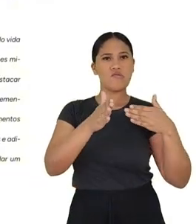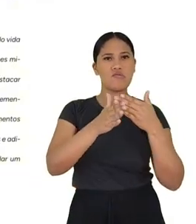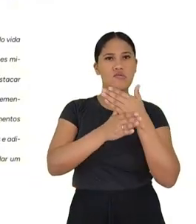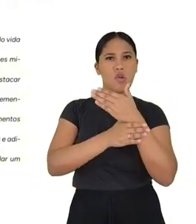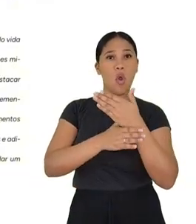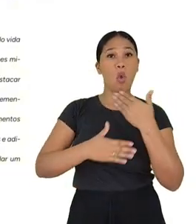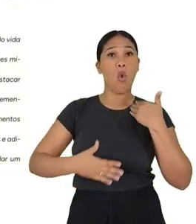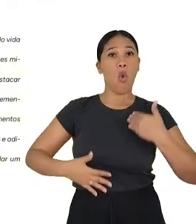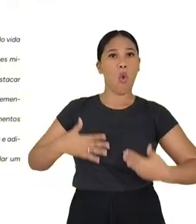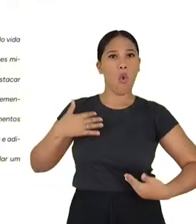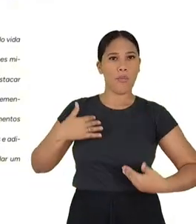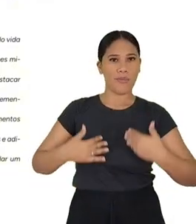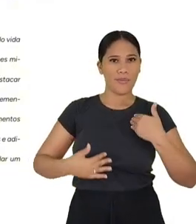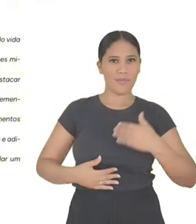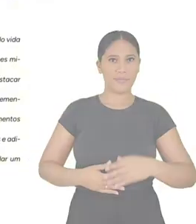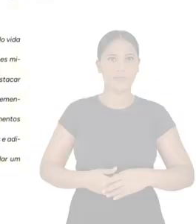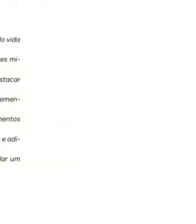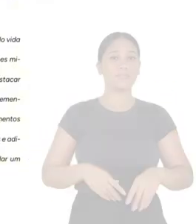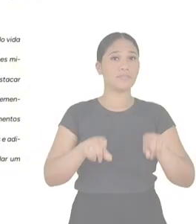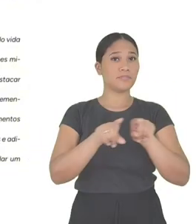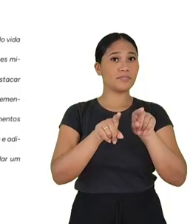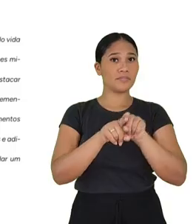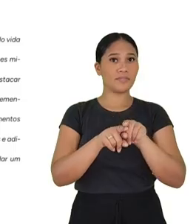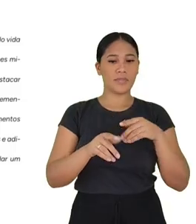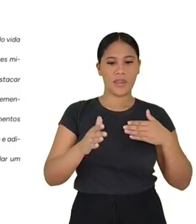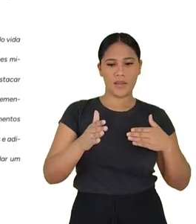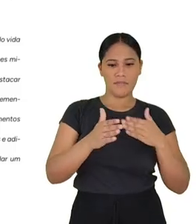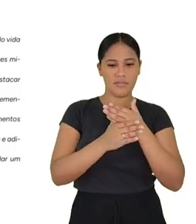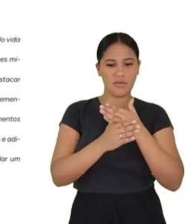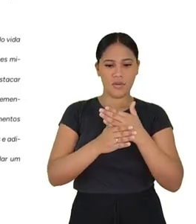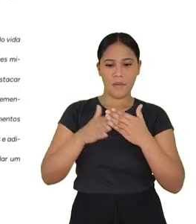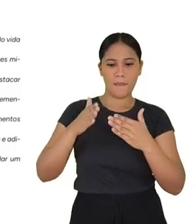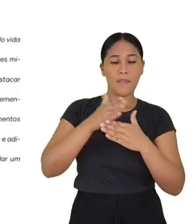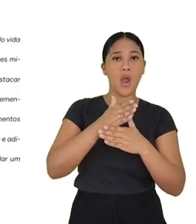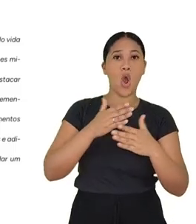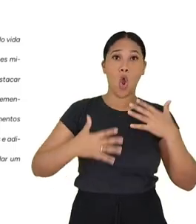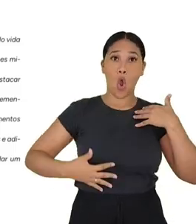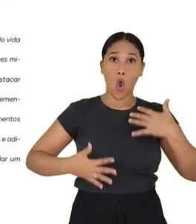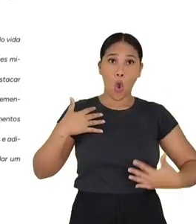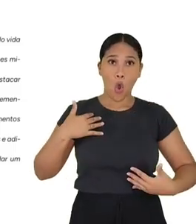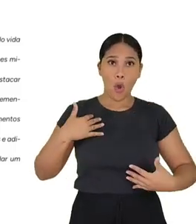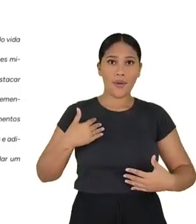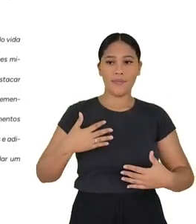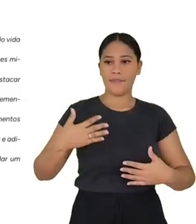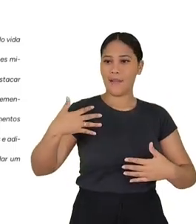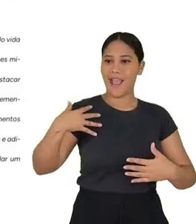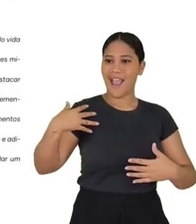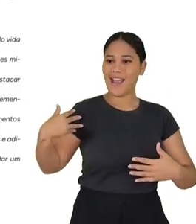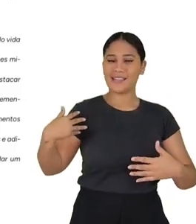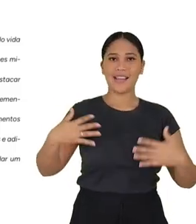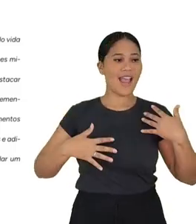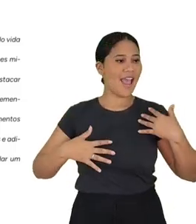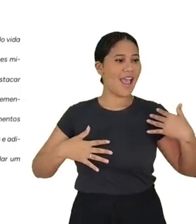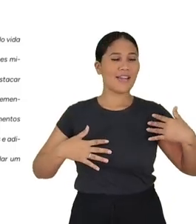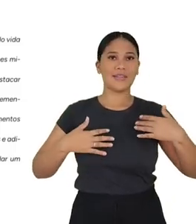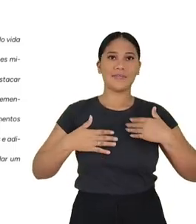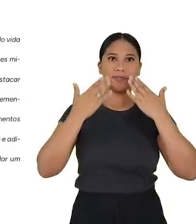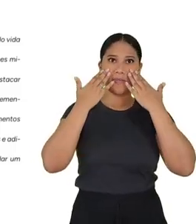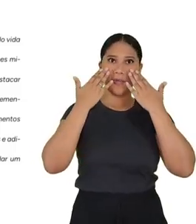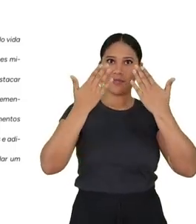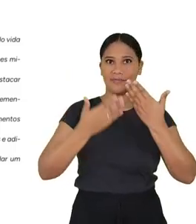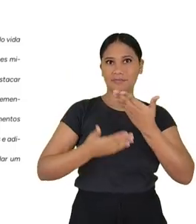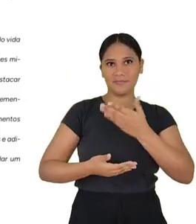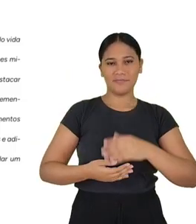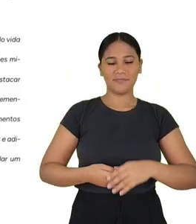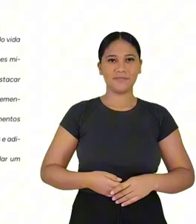pássaro, conforme mostrado na imagem. Passo 3. Em seguida, encaixe as peças que compõem o corpo em